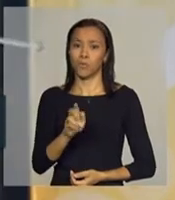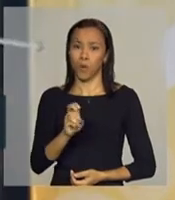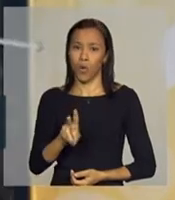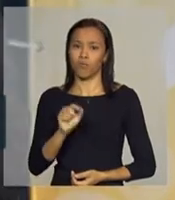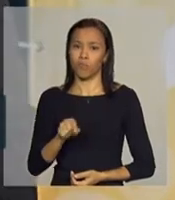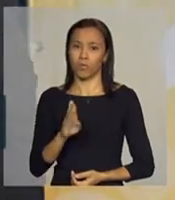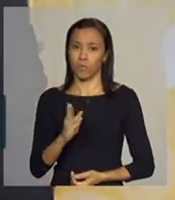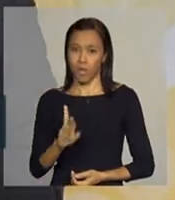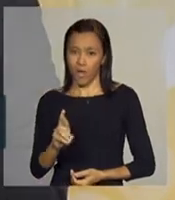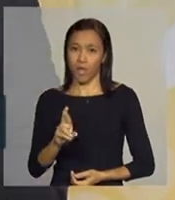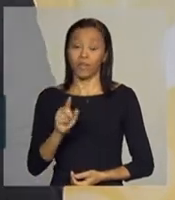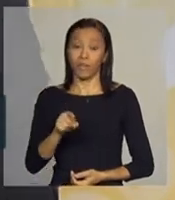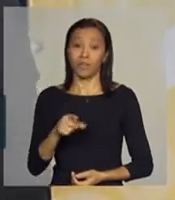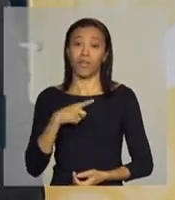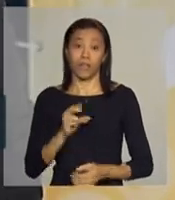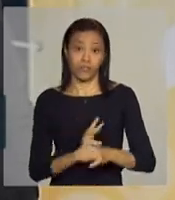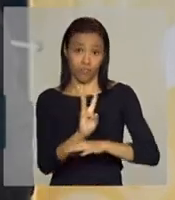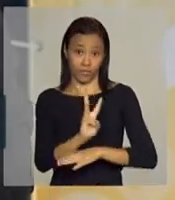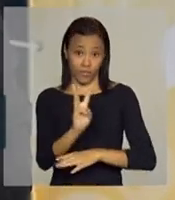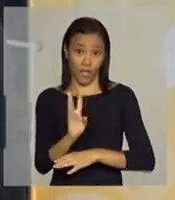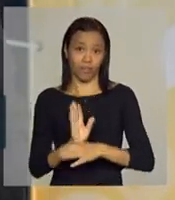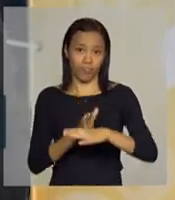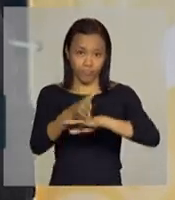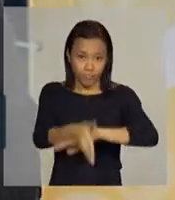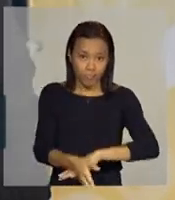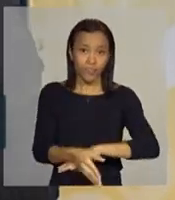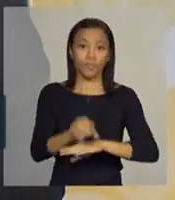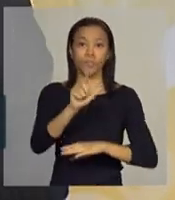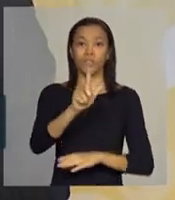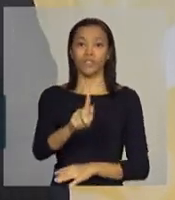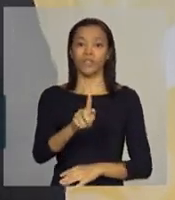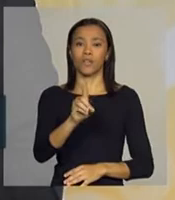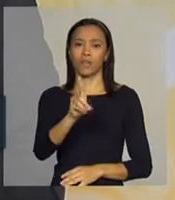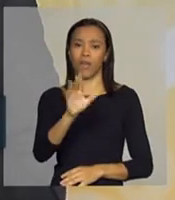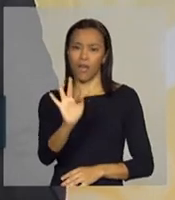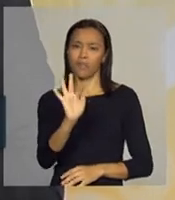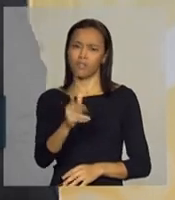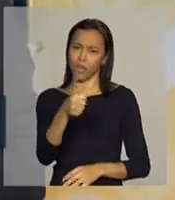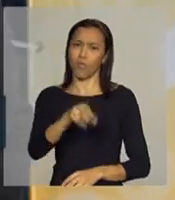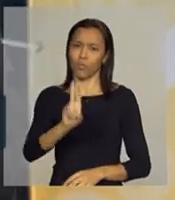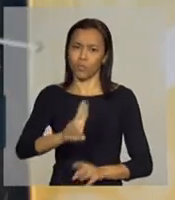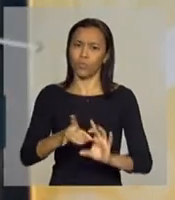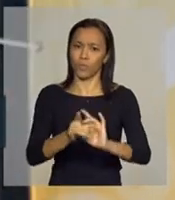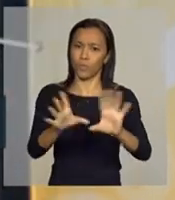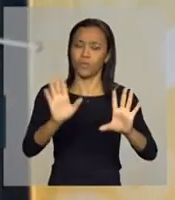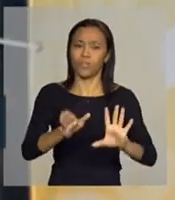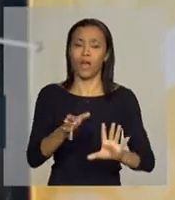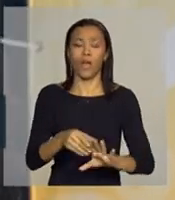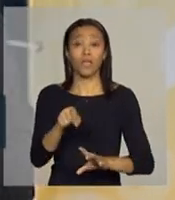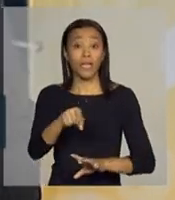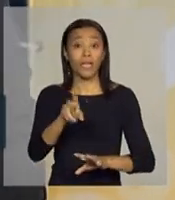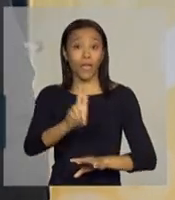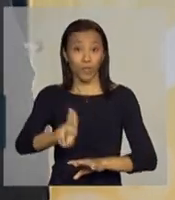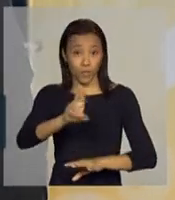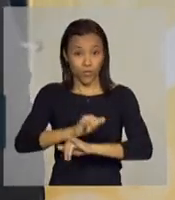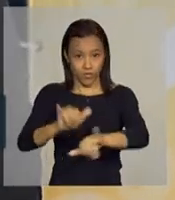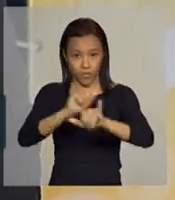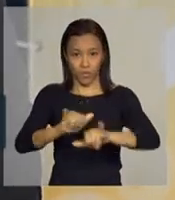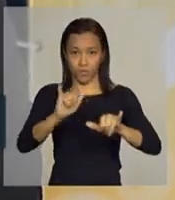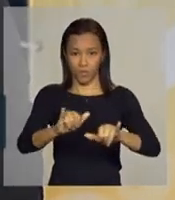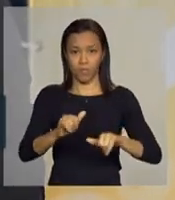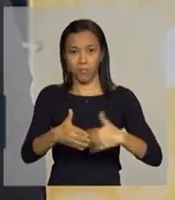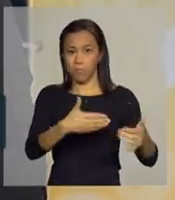www.esic.df.gov.br. Então, no site do Distrito Federal já está em funcionamento, por meio do ESIC, o Serviço de Informação ao Cidadão.